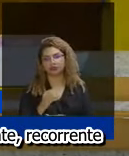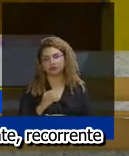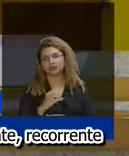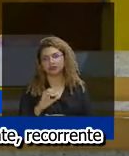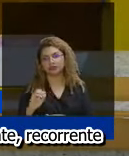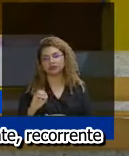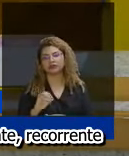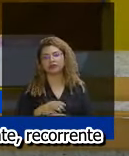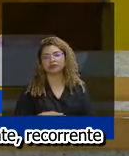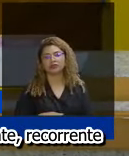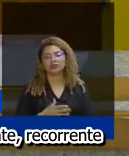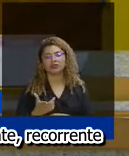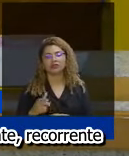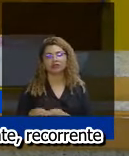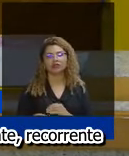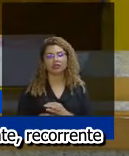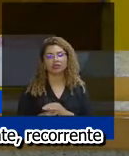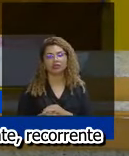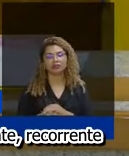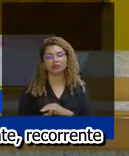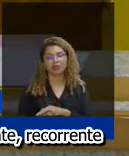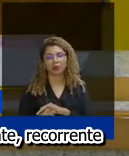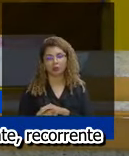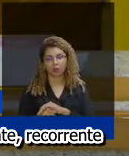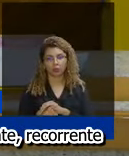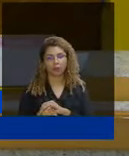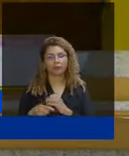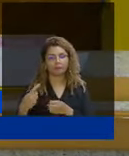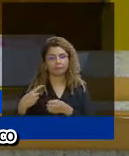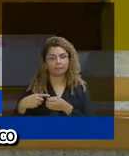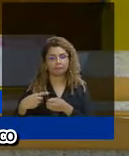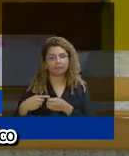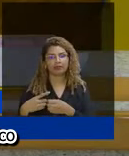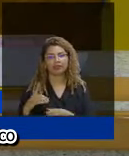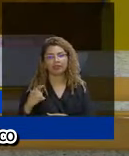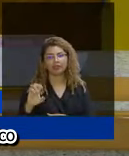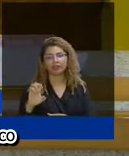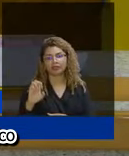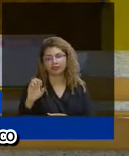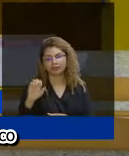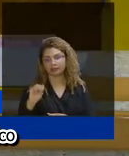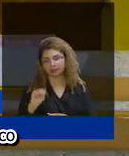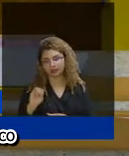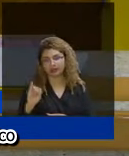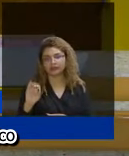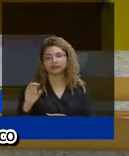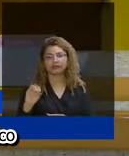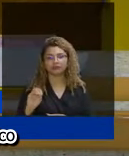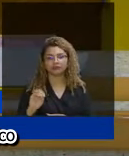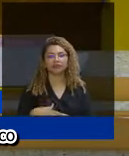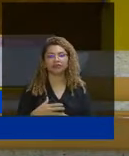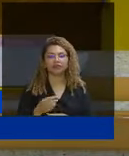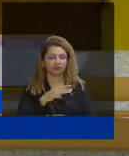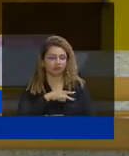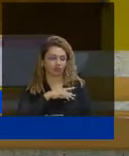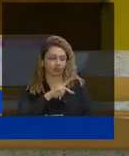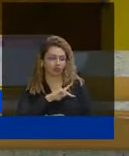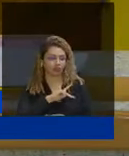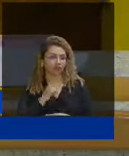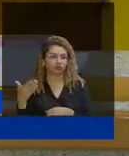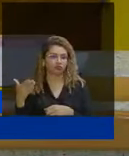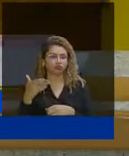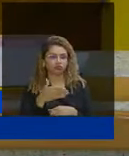0600232-2024, origem para Cuba, relator juiz Rivaldo Valente, recorrente é Désio de Jesus Oliveira e recorrido do Ministério Público